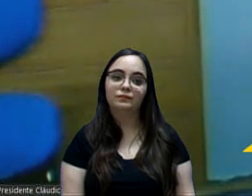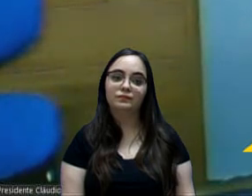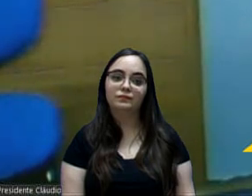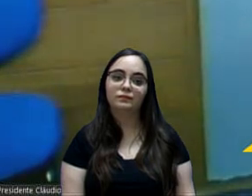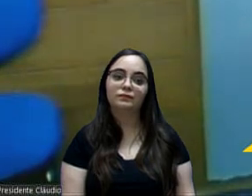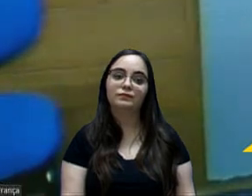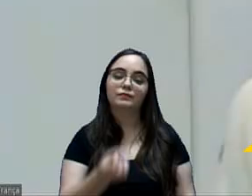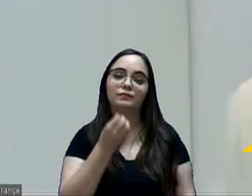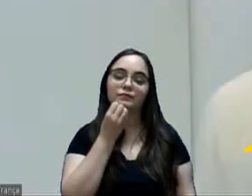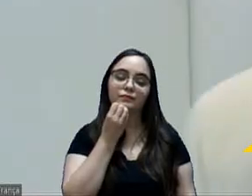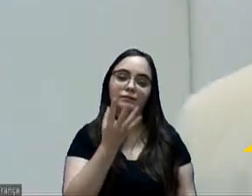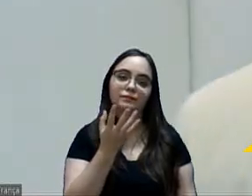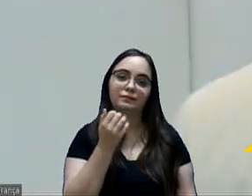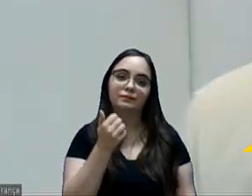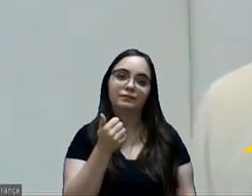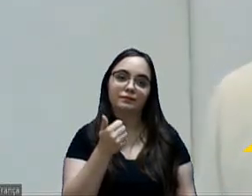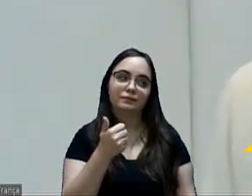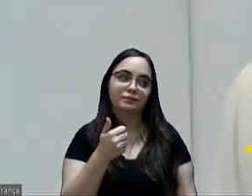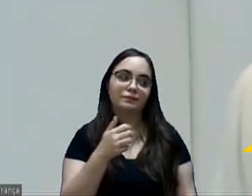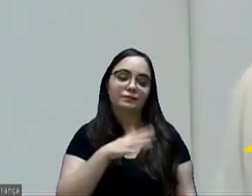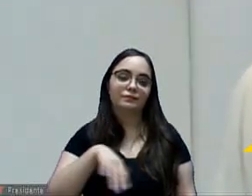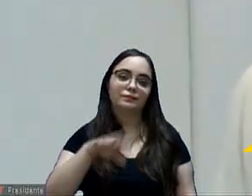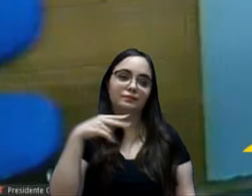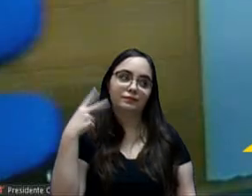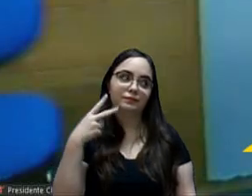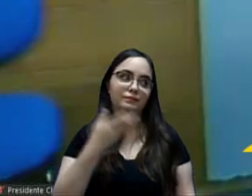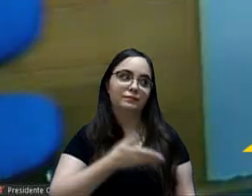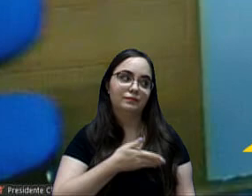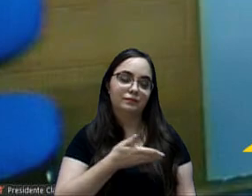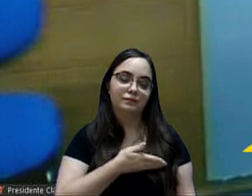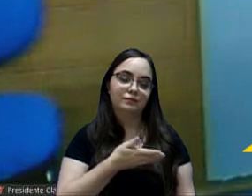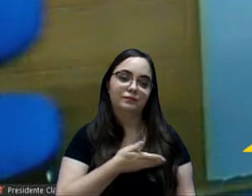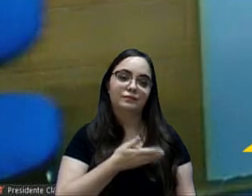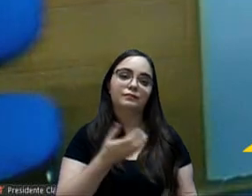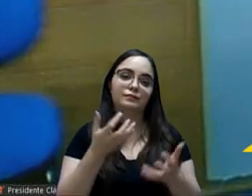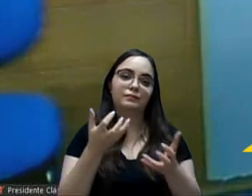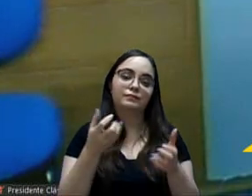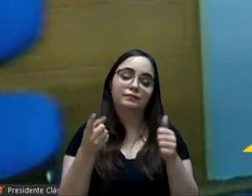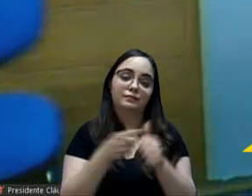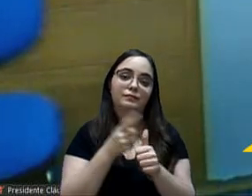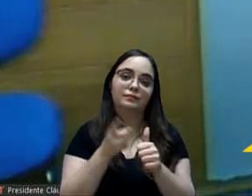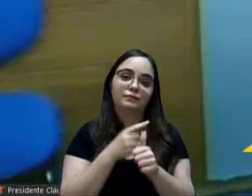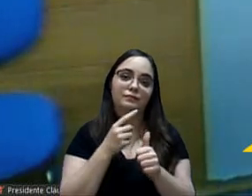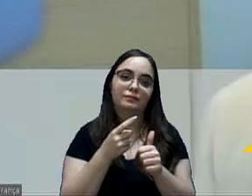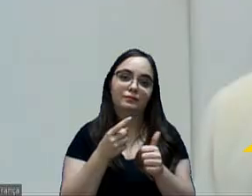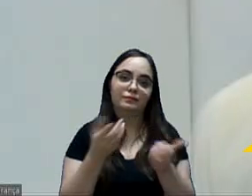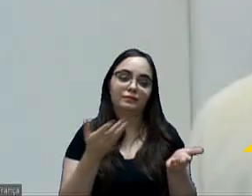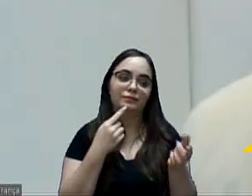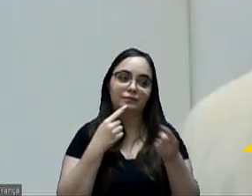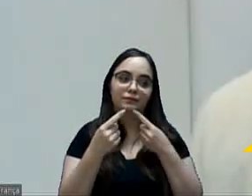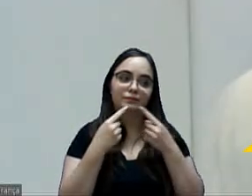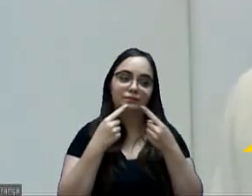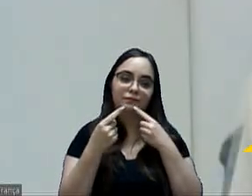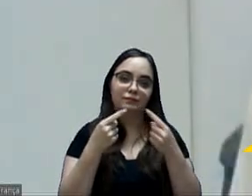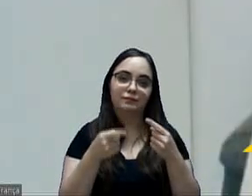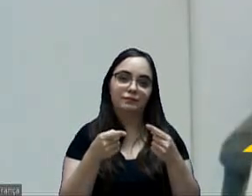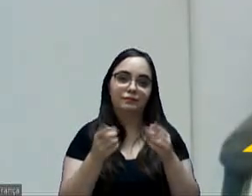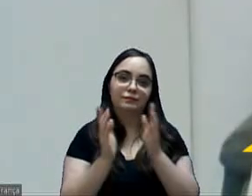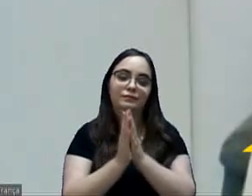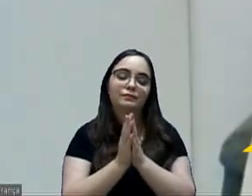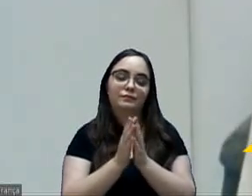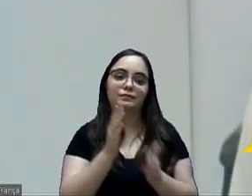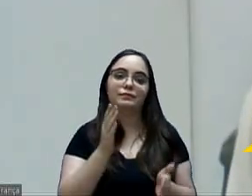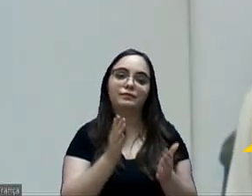Presidente, colegas vereadores, eu queria primeiro entrar nessa discussão e pedir a